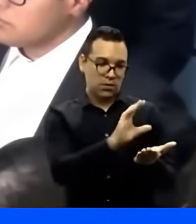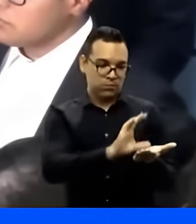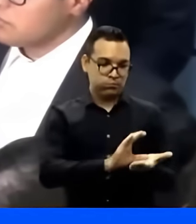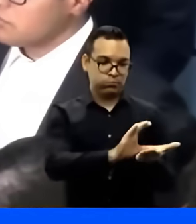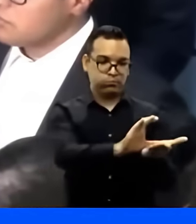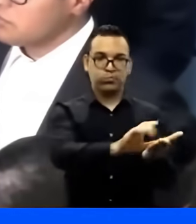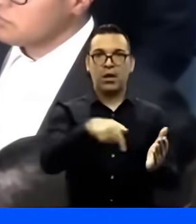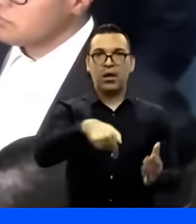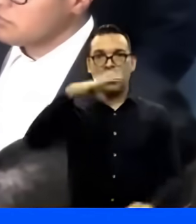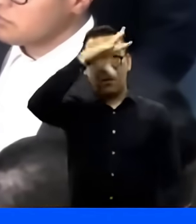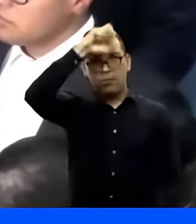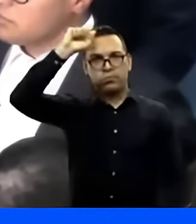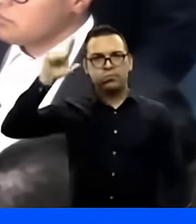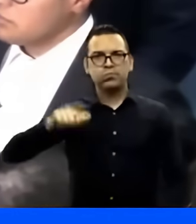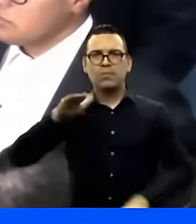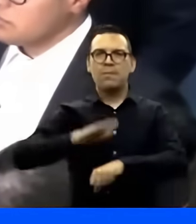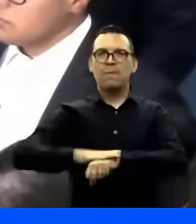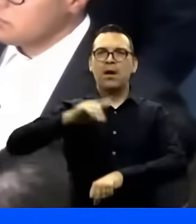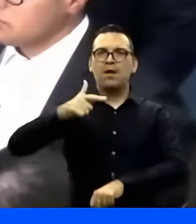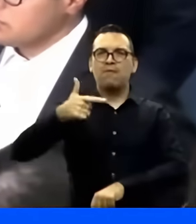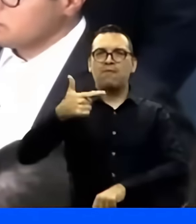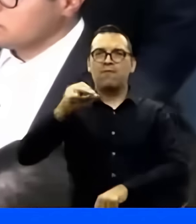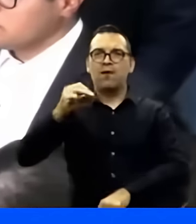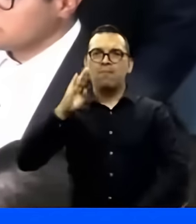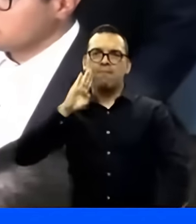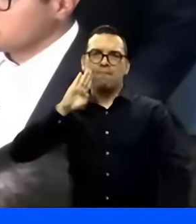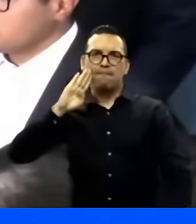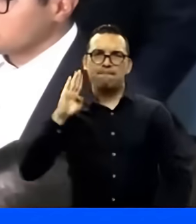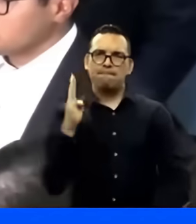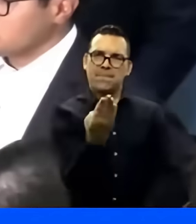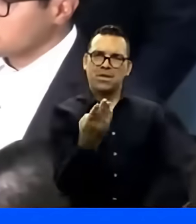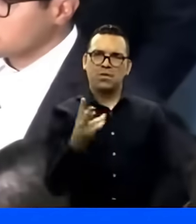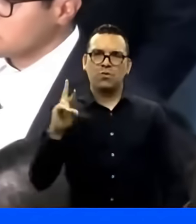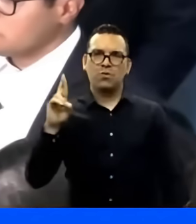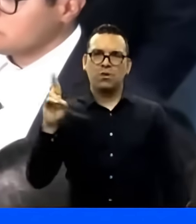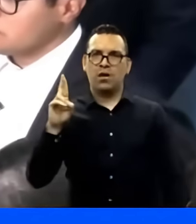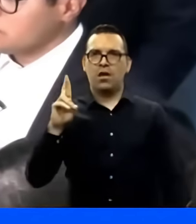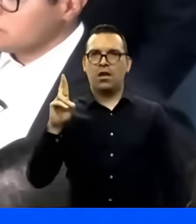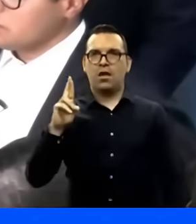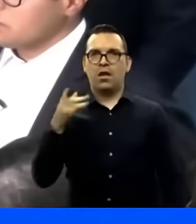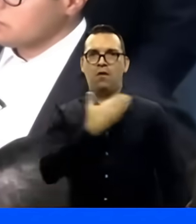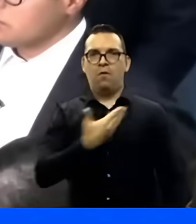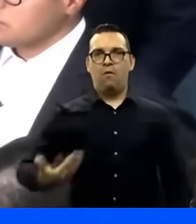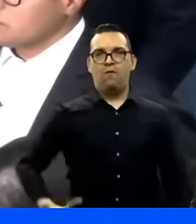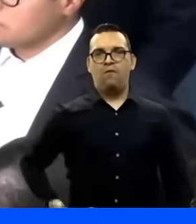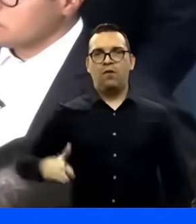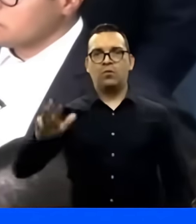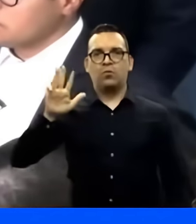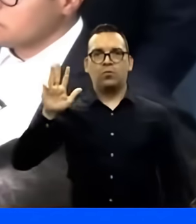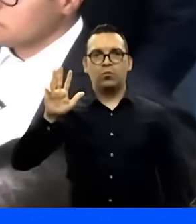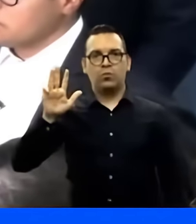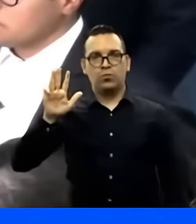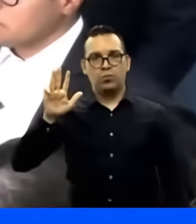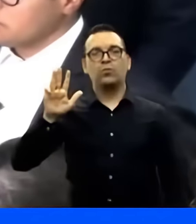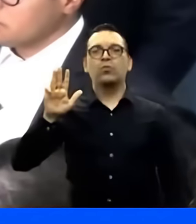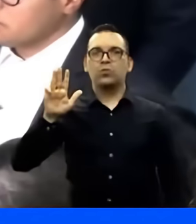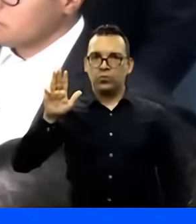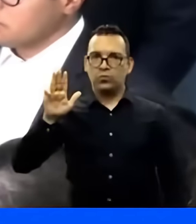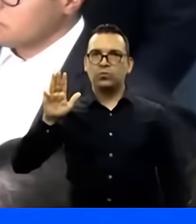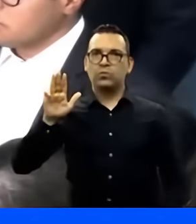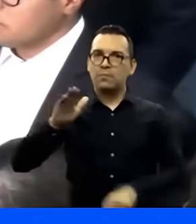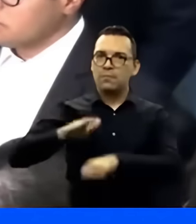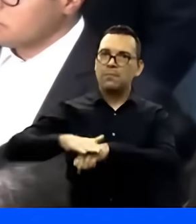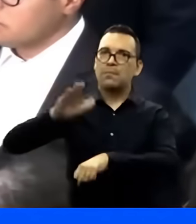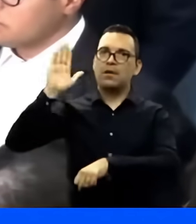Sul, nós temos mais de 20 bilhões de reais nesses 4 anos do governo do presidente Lula. Então, entre diretos e